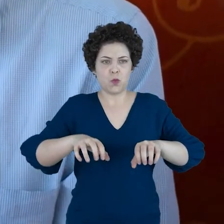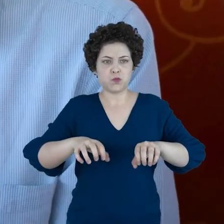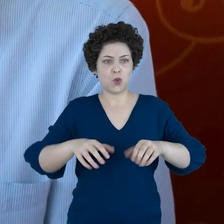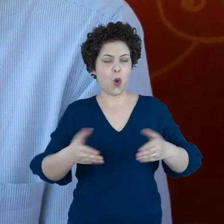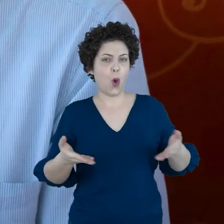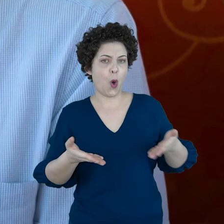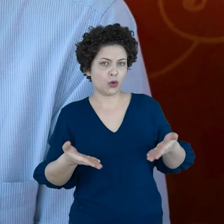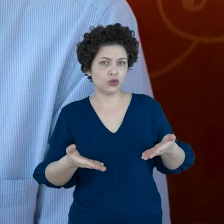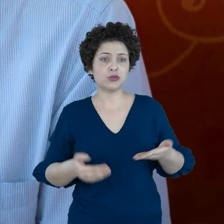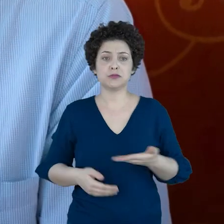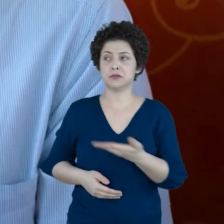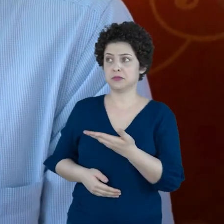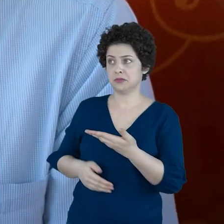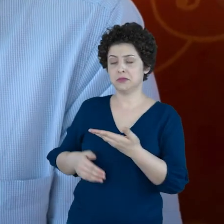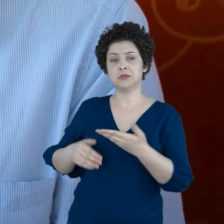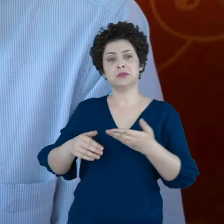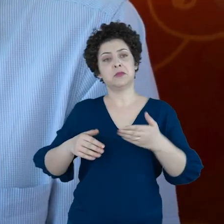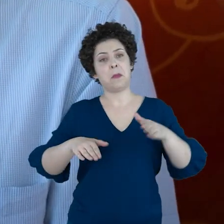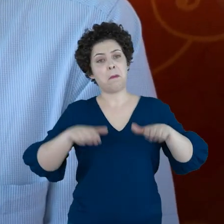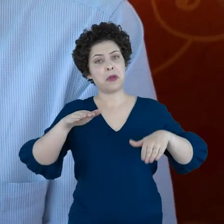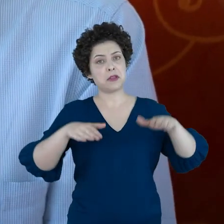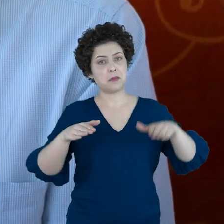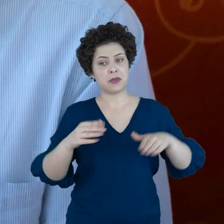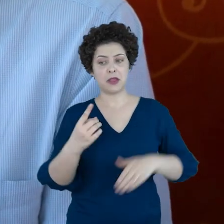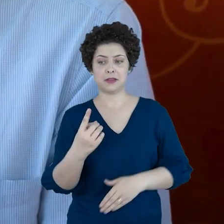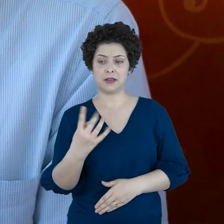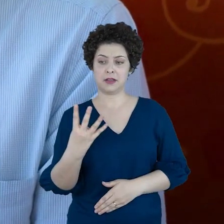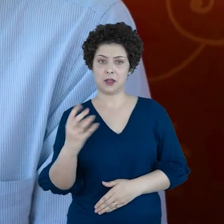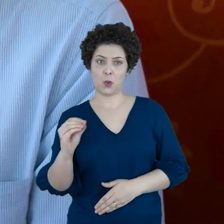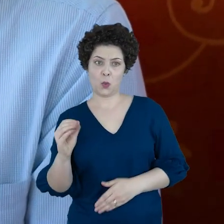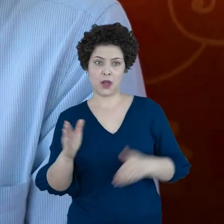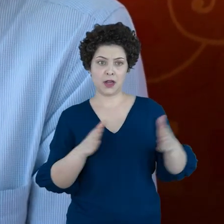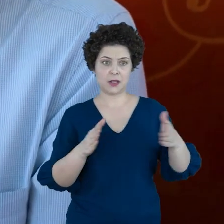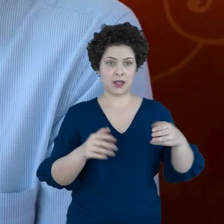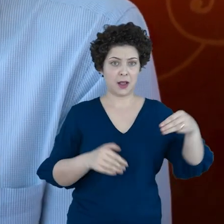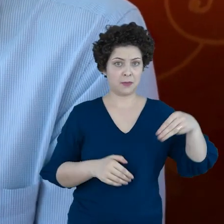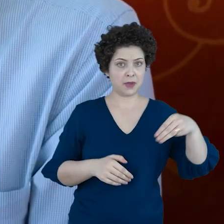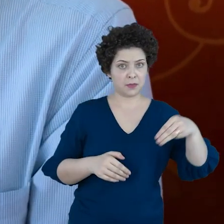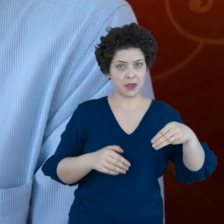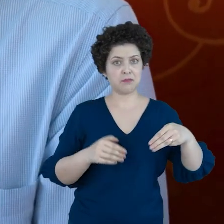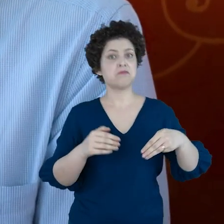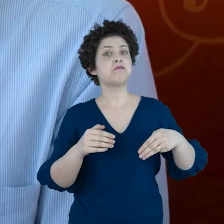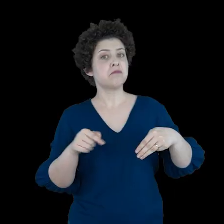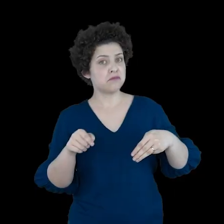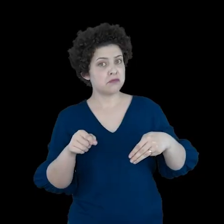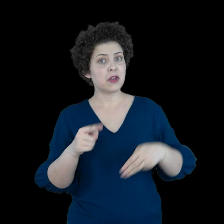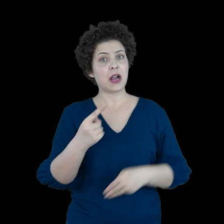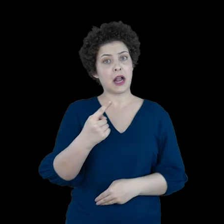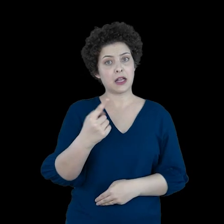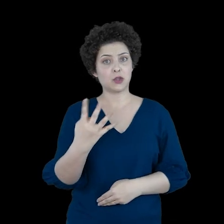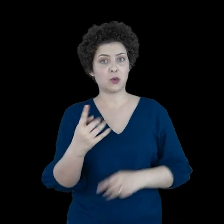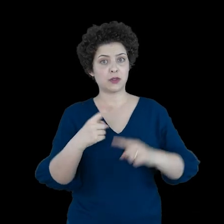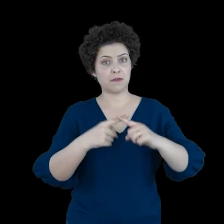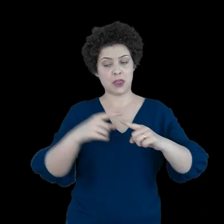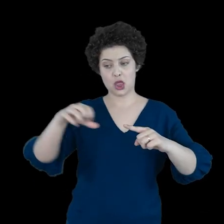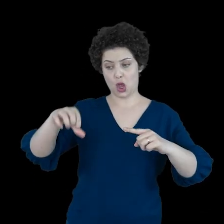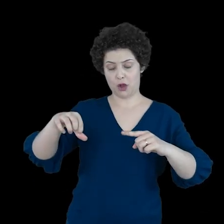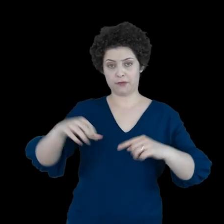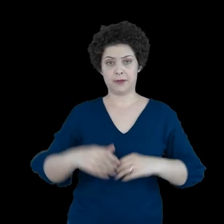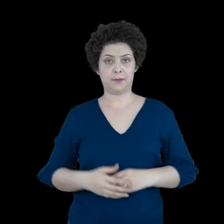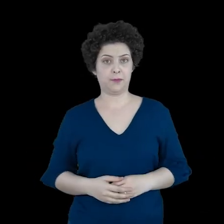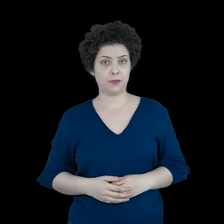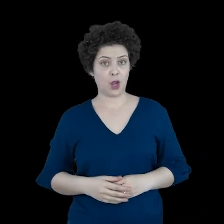hoje considerados maior ou igual a 140 por 90 milímetros de mercúrio ou 14 por 9. No corpo